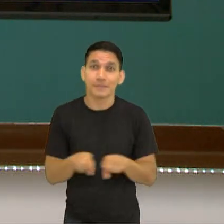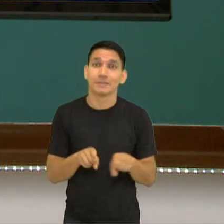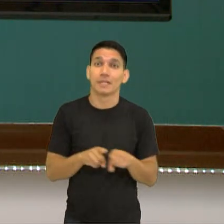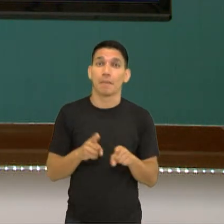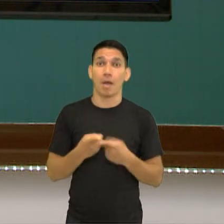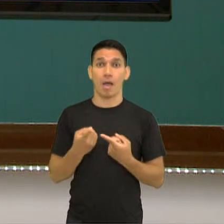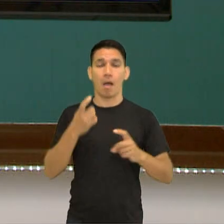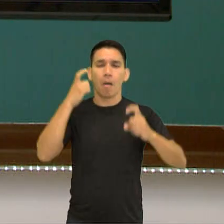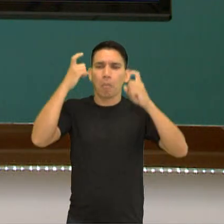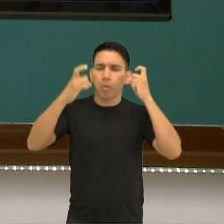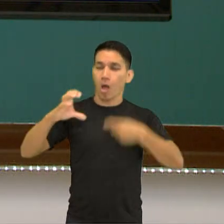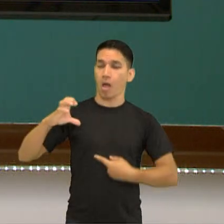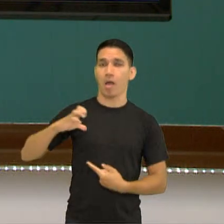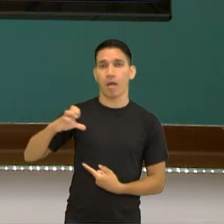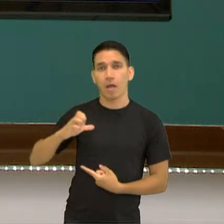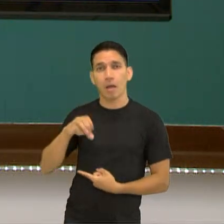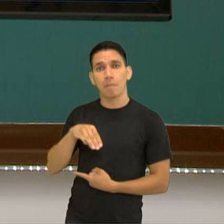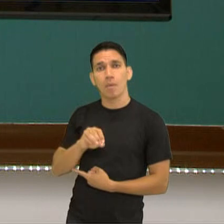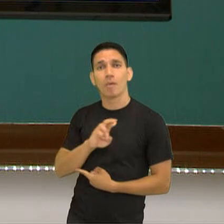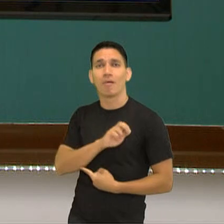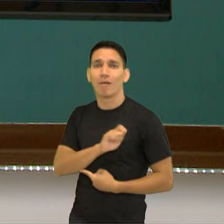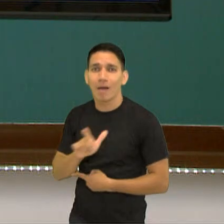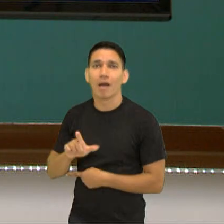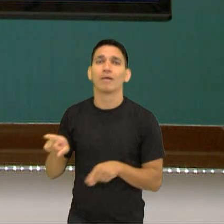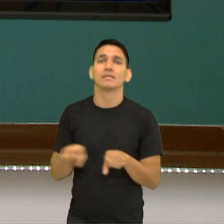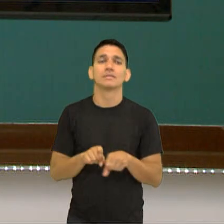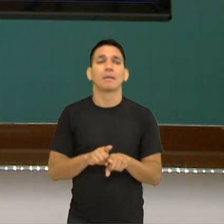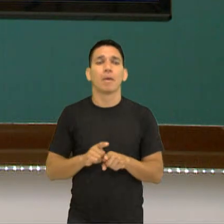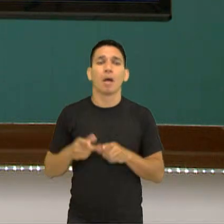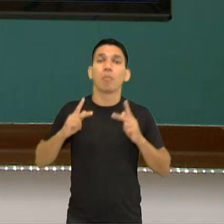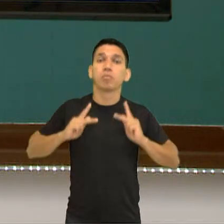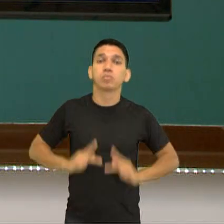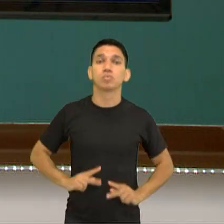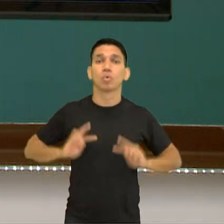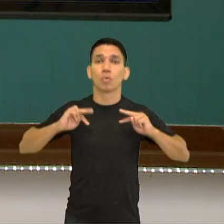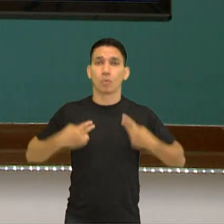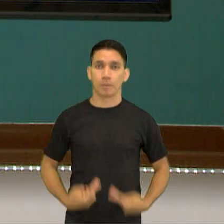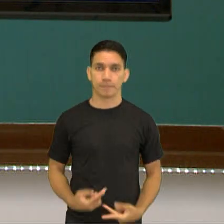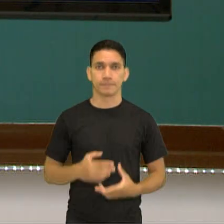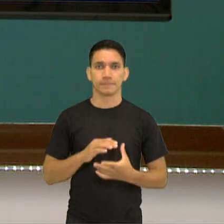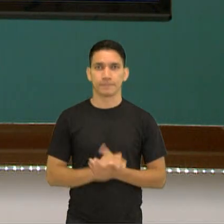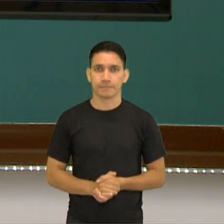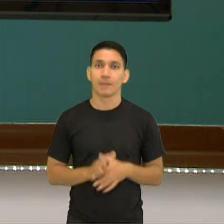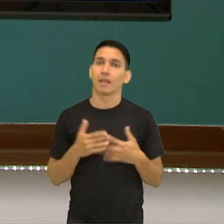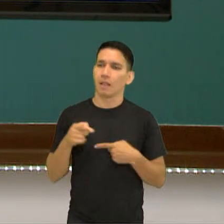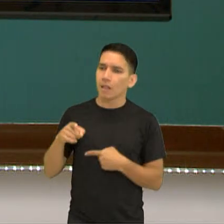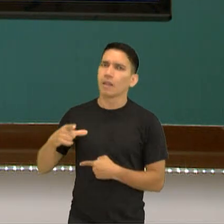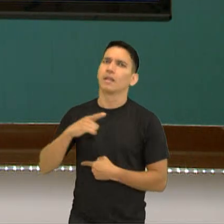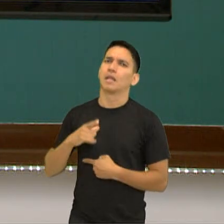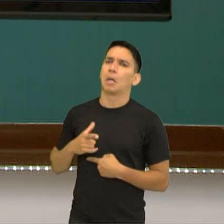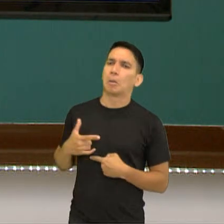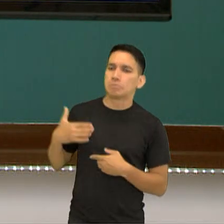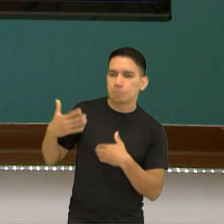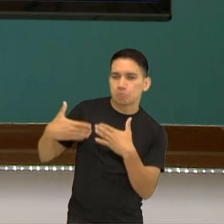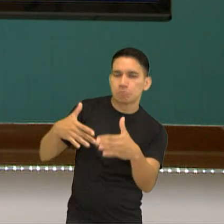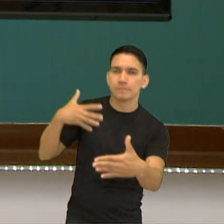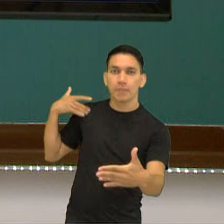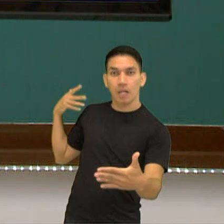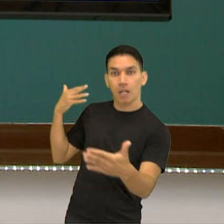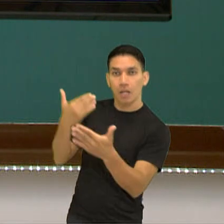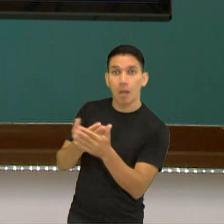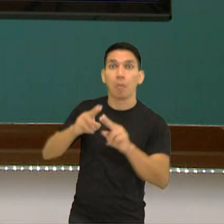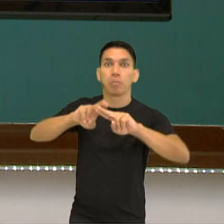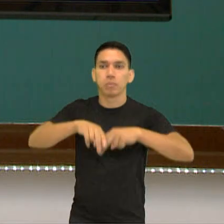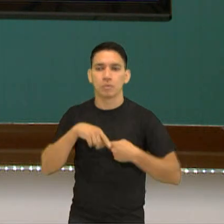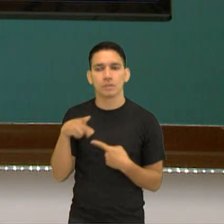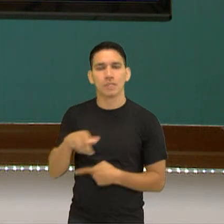a ética, com a moral, com a conduta humana, tá? Então ele tem aí um legado grandioso, é por isso que